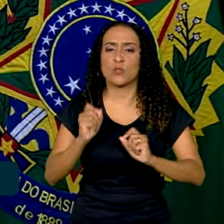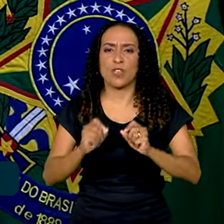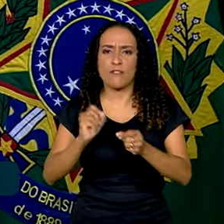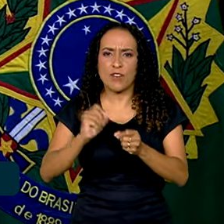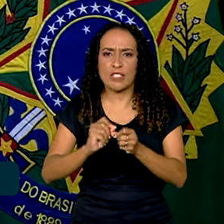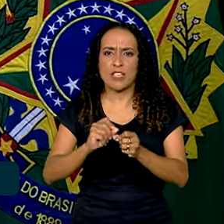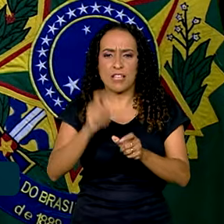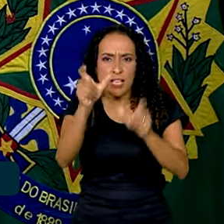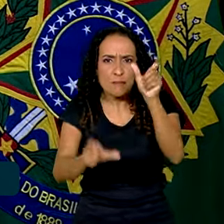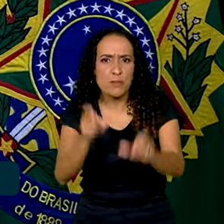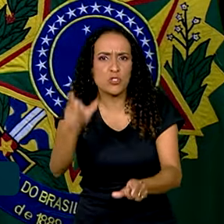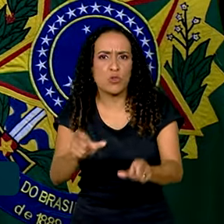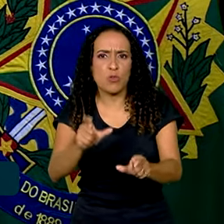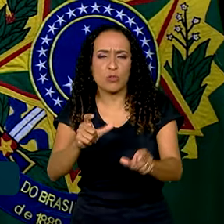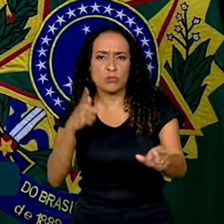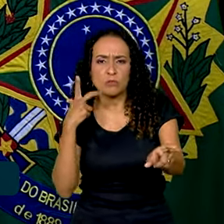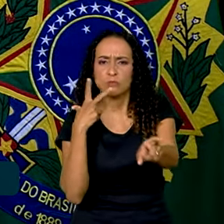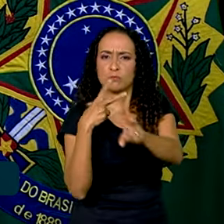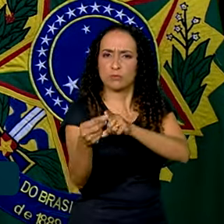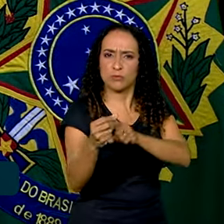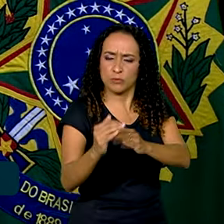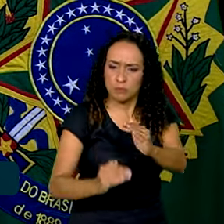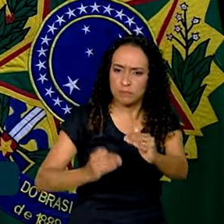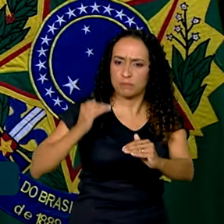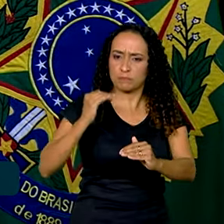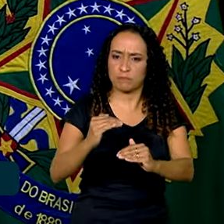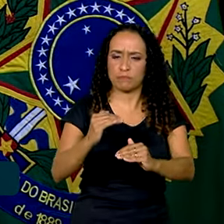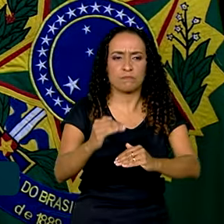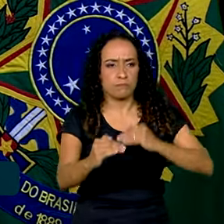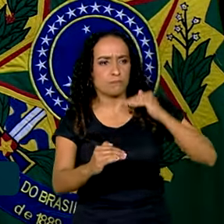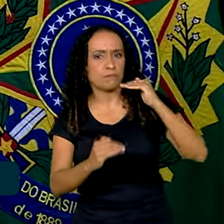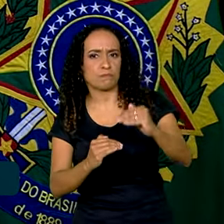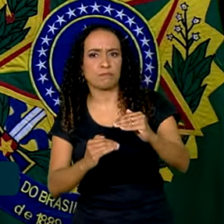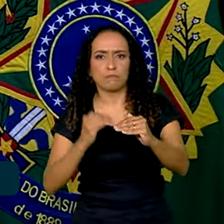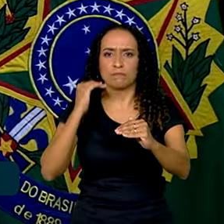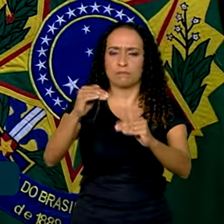fazer com que as pessoas alcancem um degrau na conquista da escala social desse país.